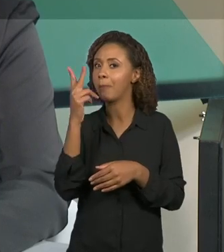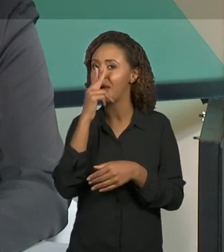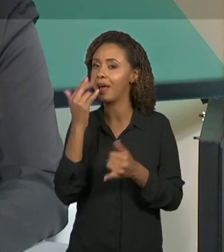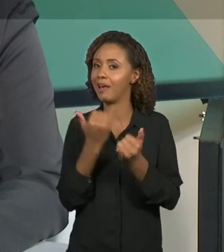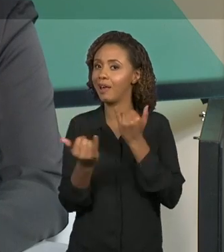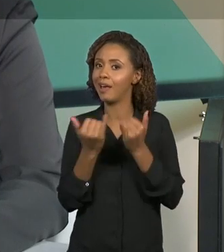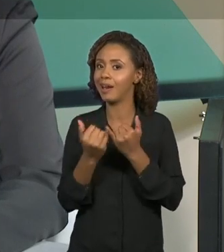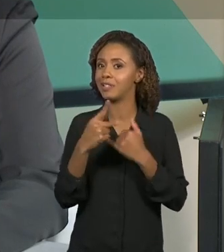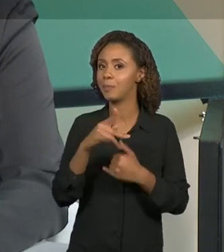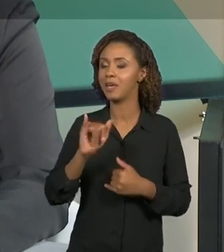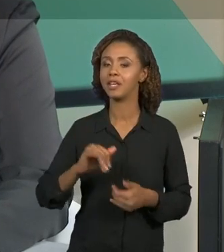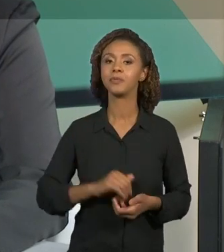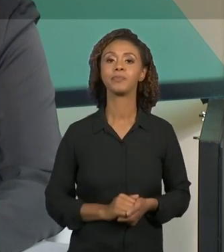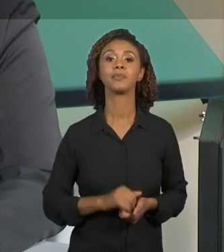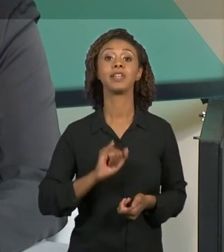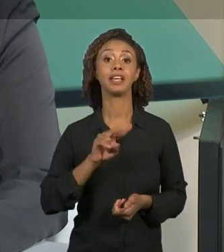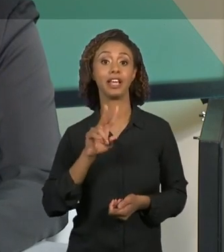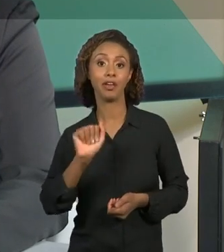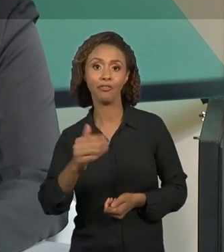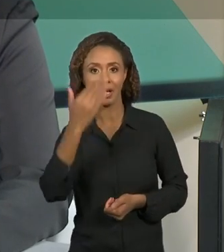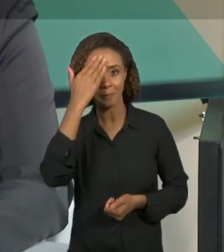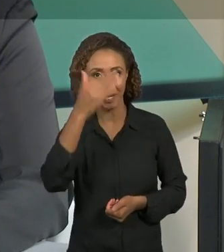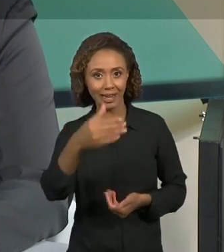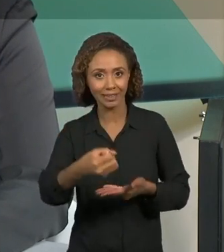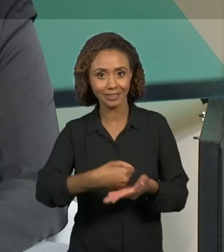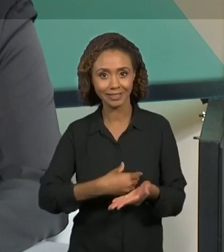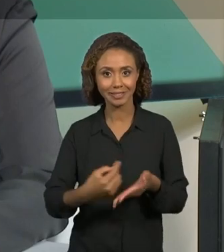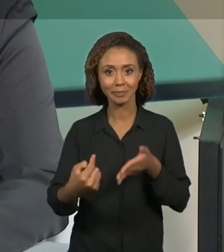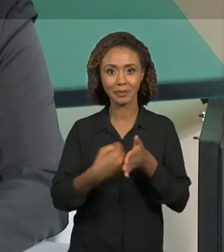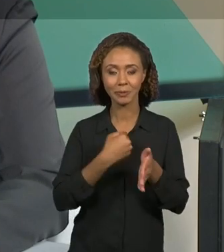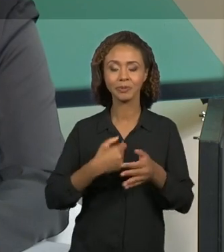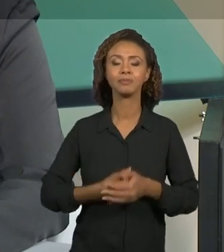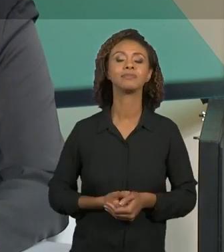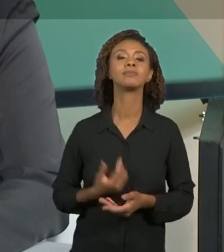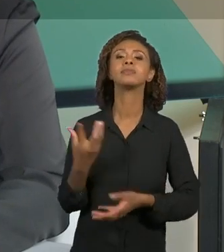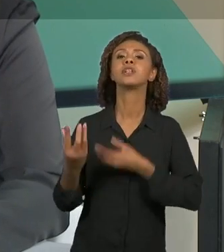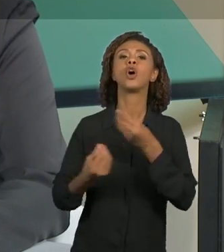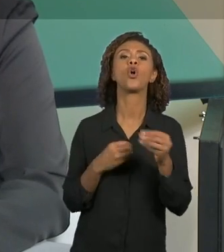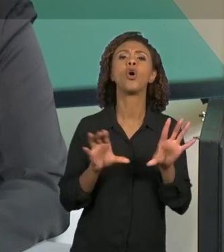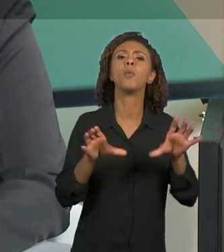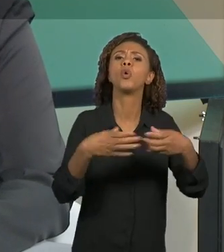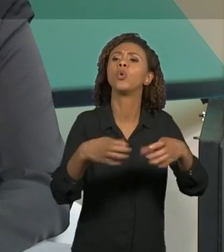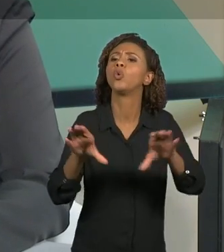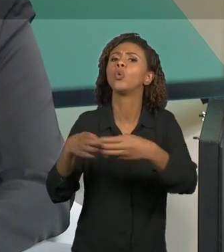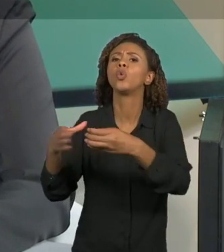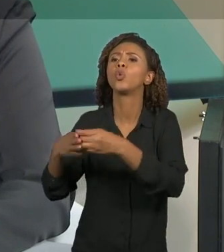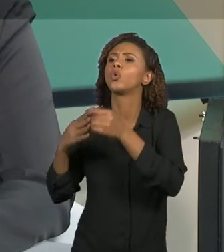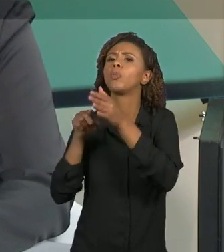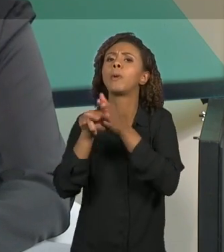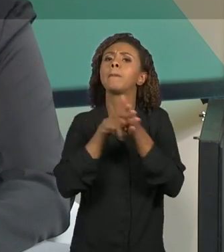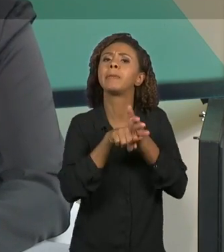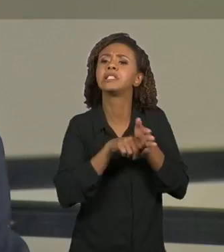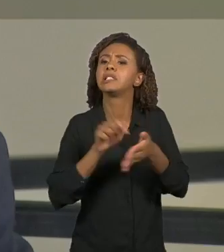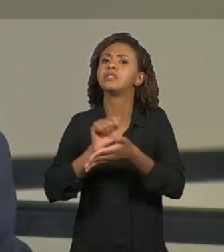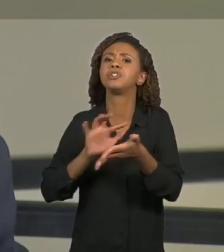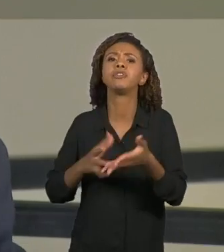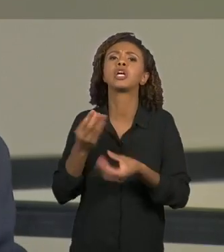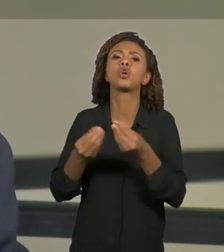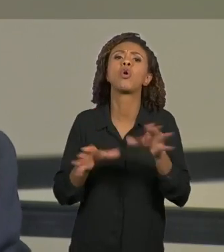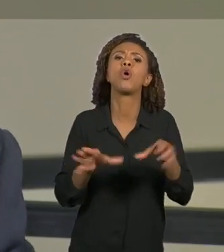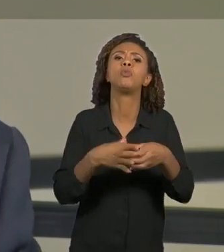é o ivan landim brigada evandro ela pergunta como será a formação dos grupos de trabalho e de pesquisa